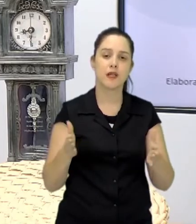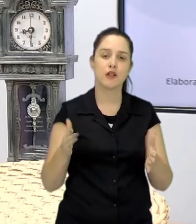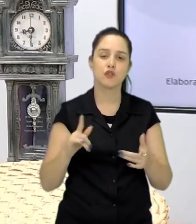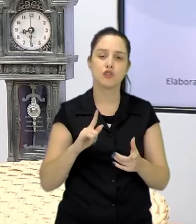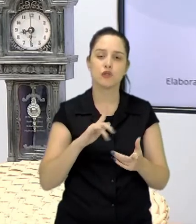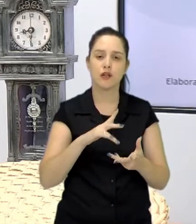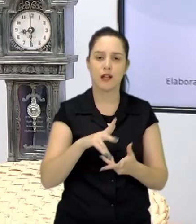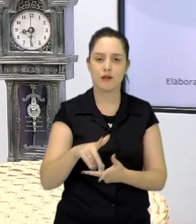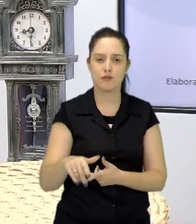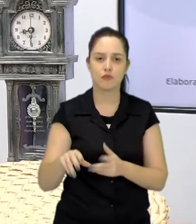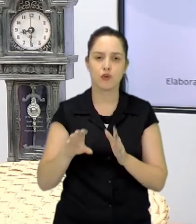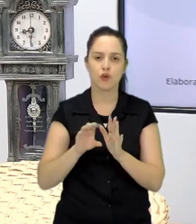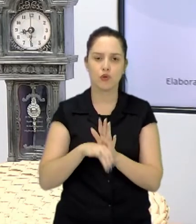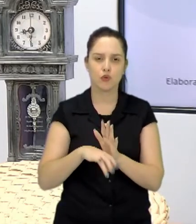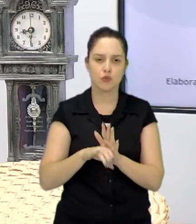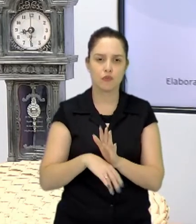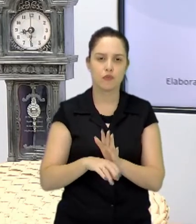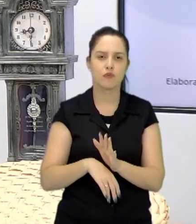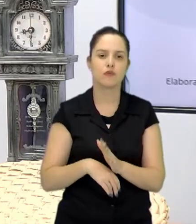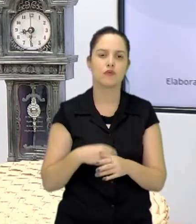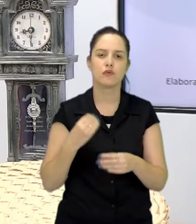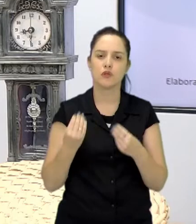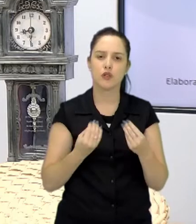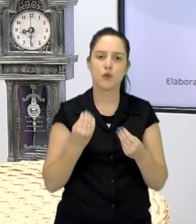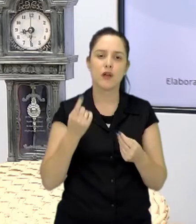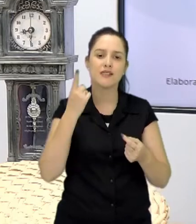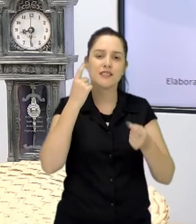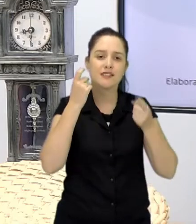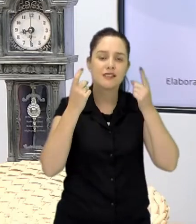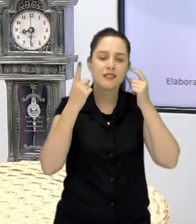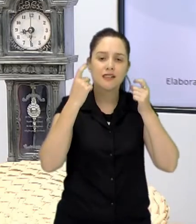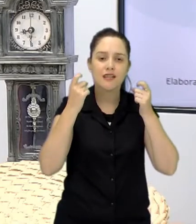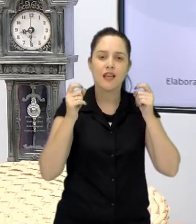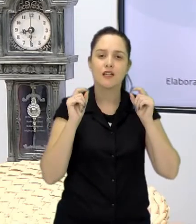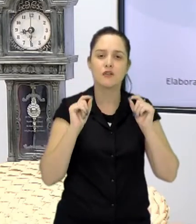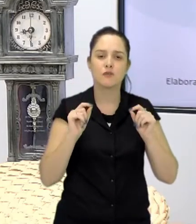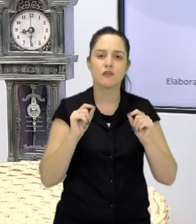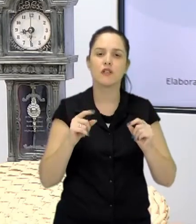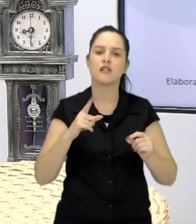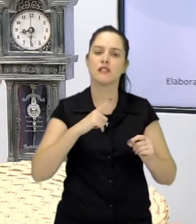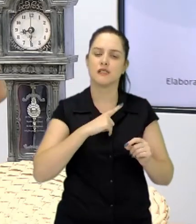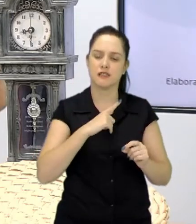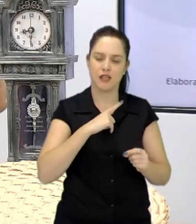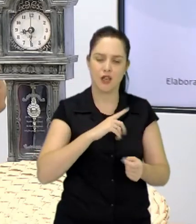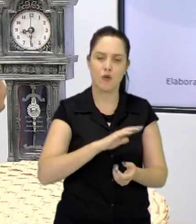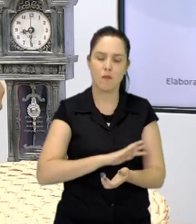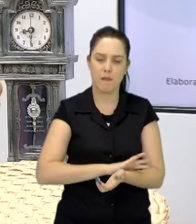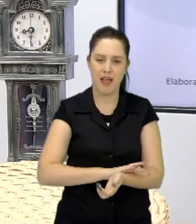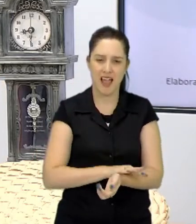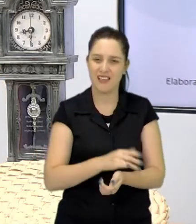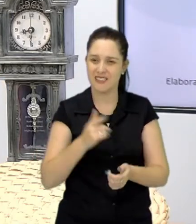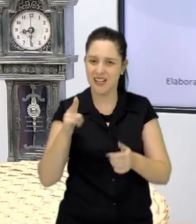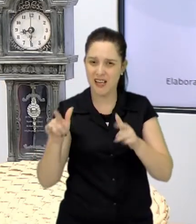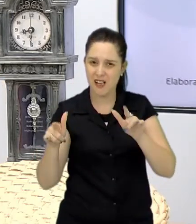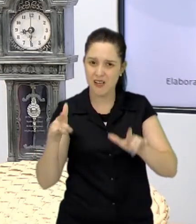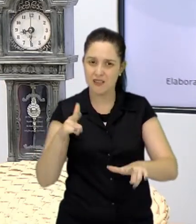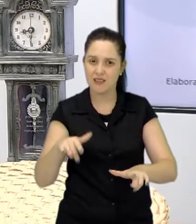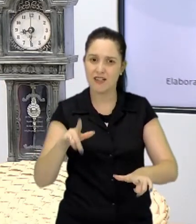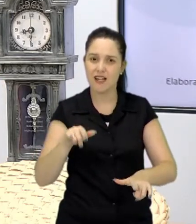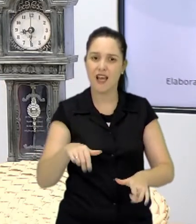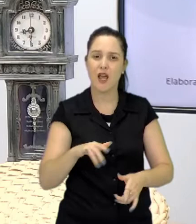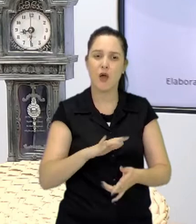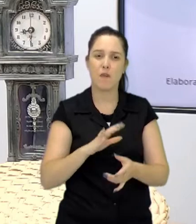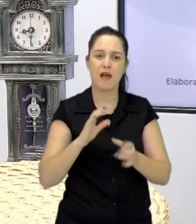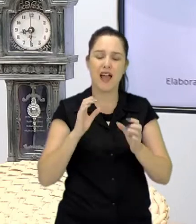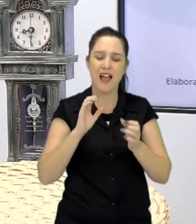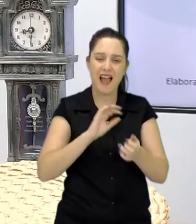de raça ele já foi criado com essa ideia de que existe uma raça superior à outra, né, que é a raça europeia, que